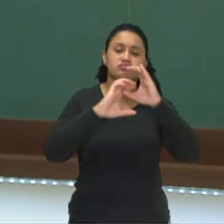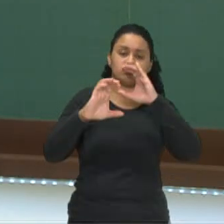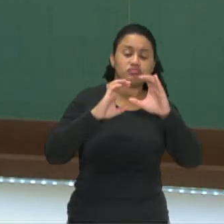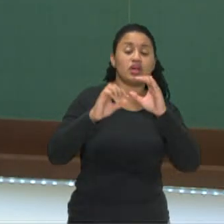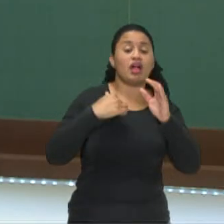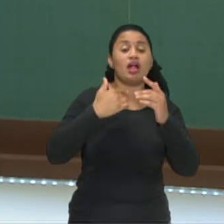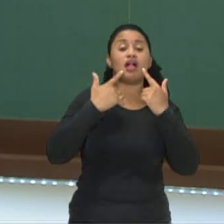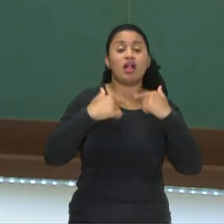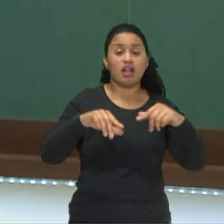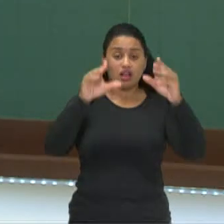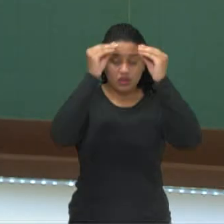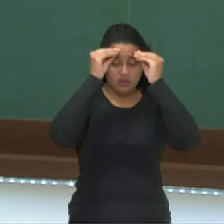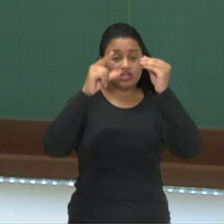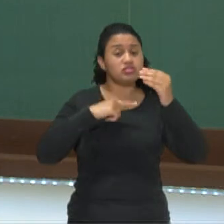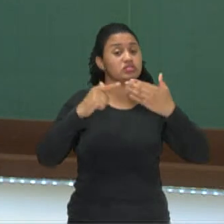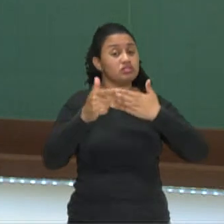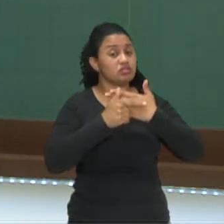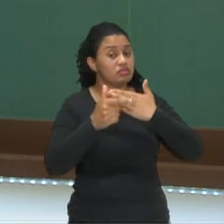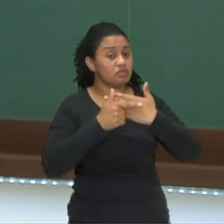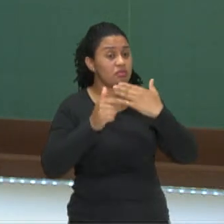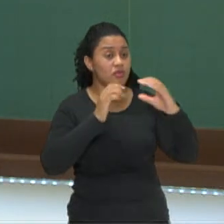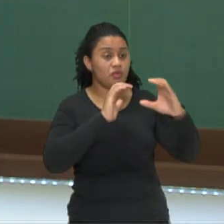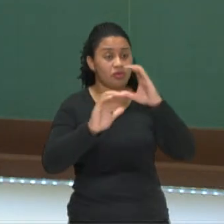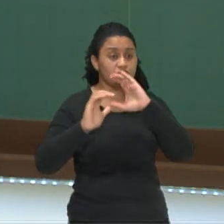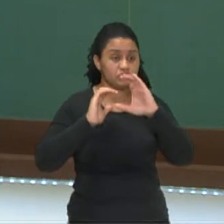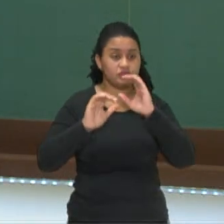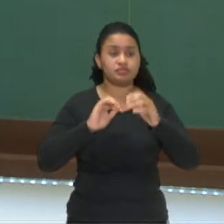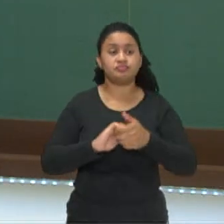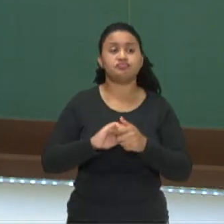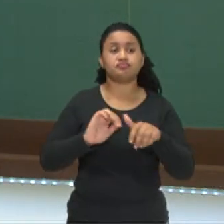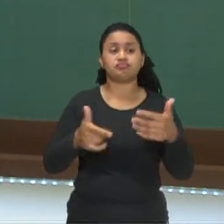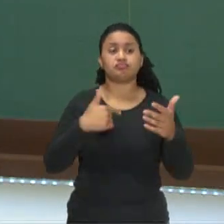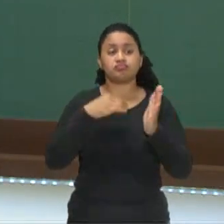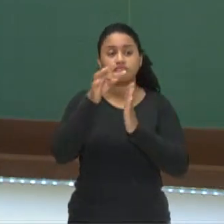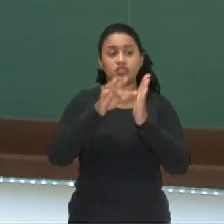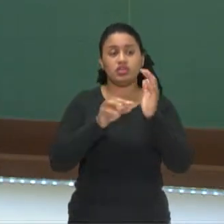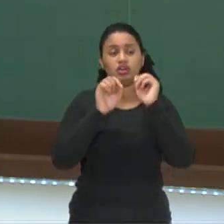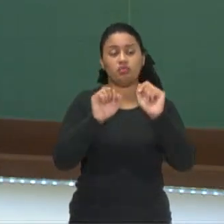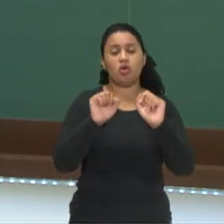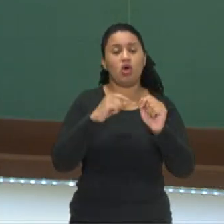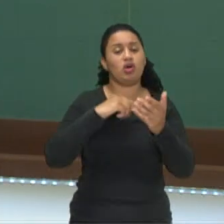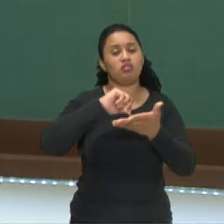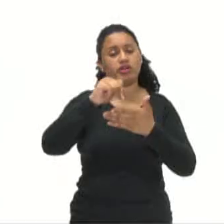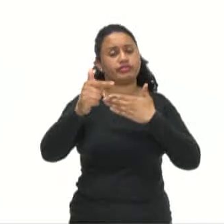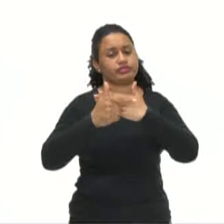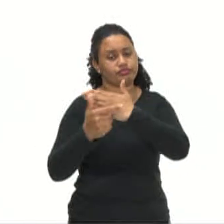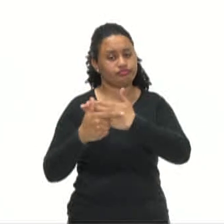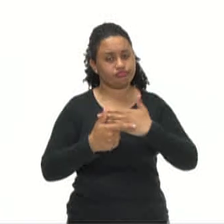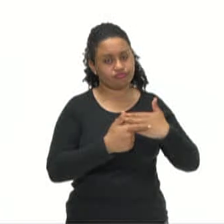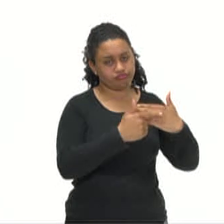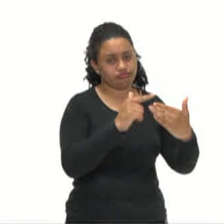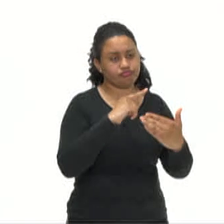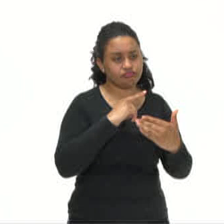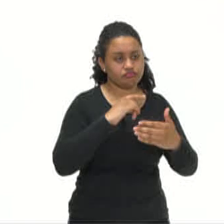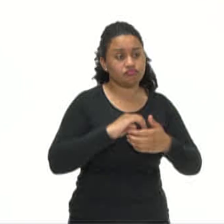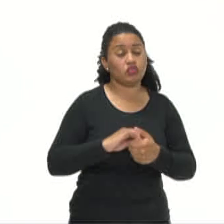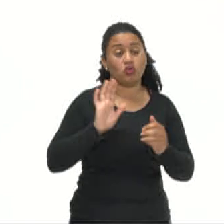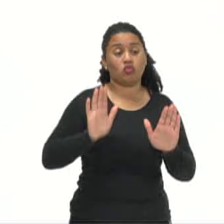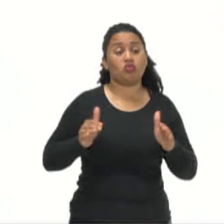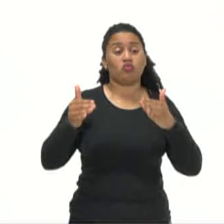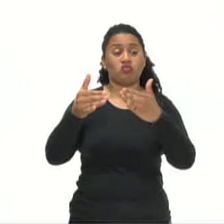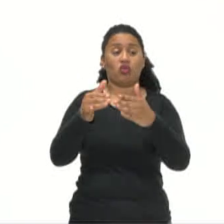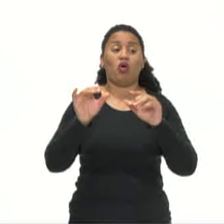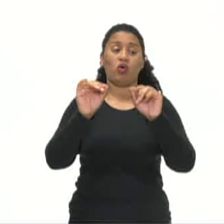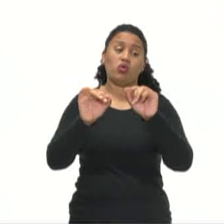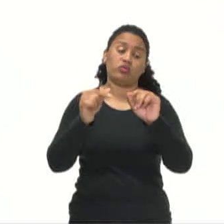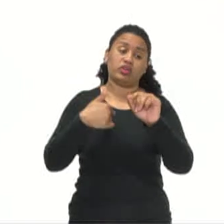própria linguagem ela tem uma função comunicativa. Então, o texto pode apresentar várias funções e ter o foco